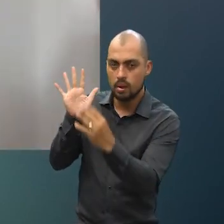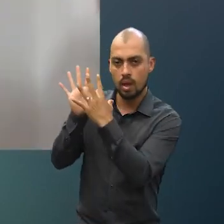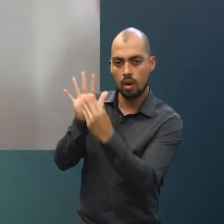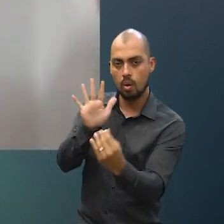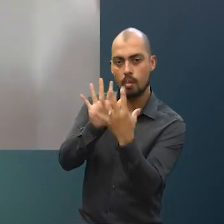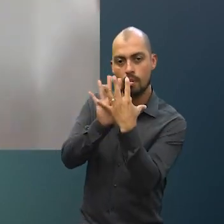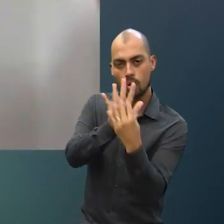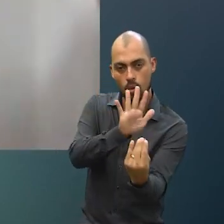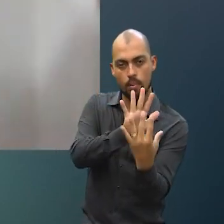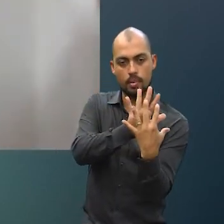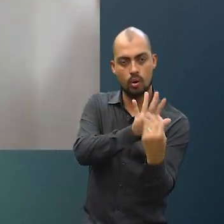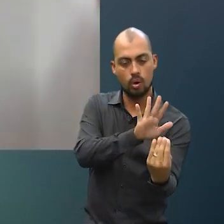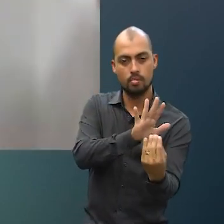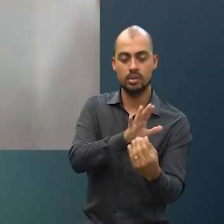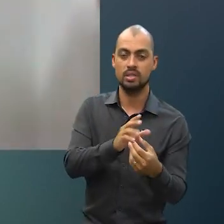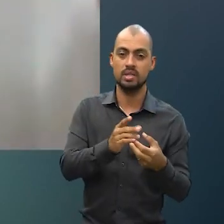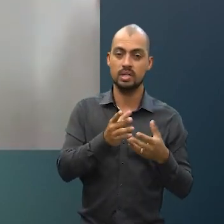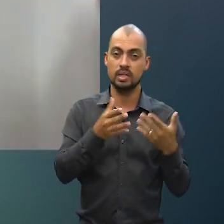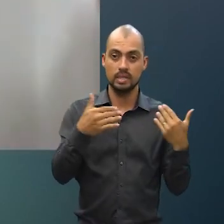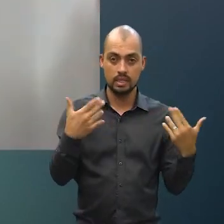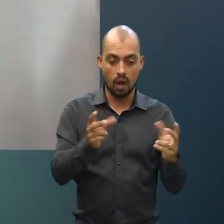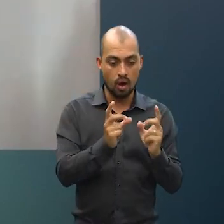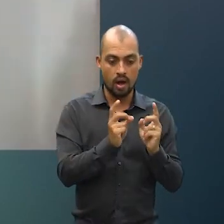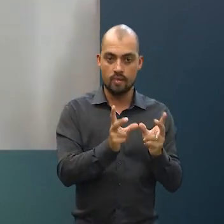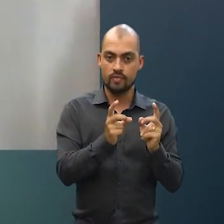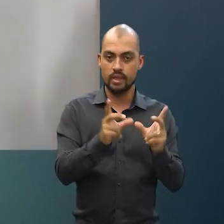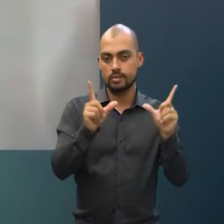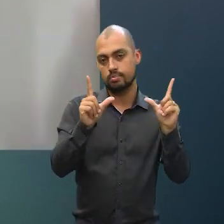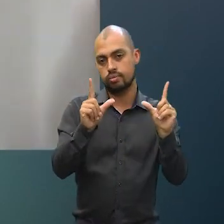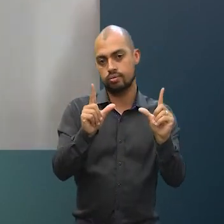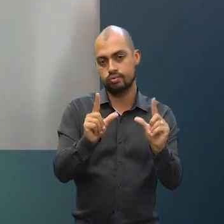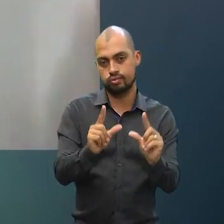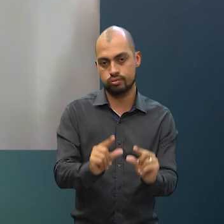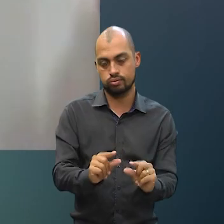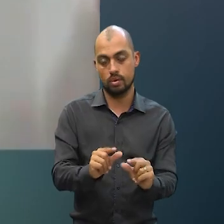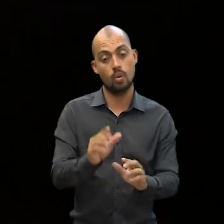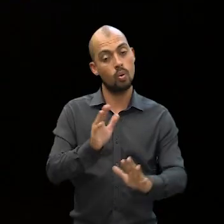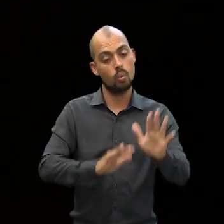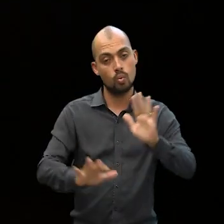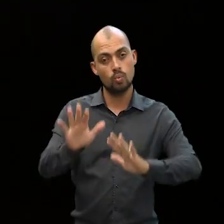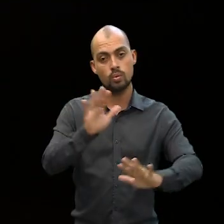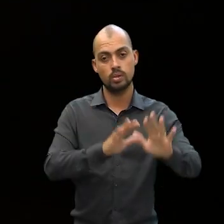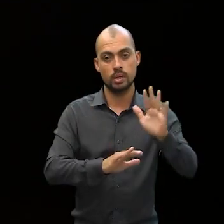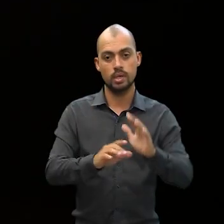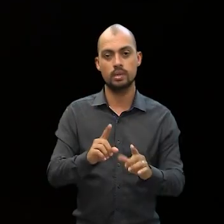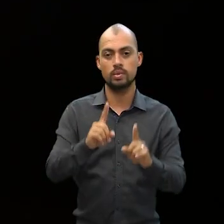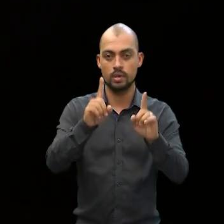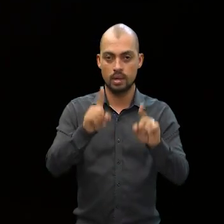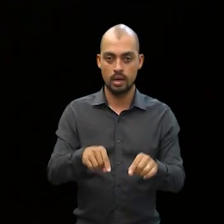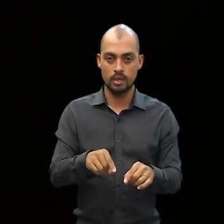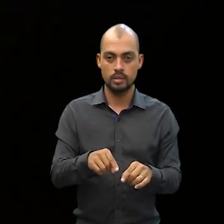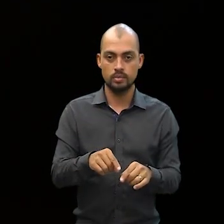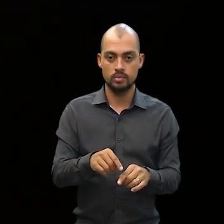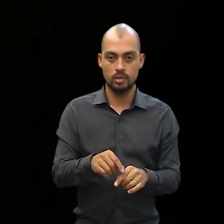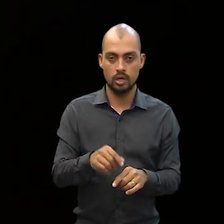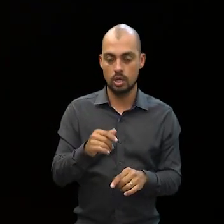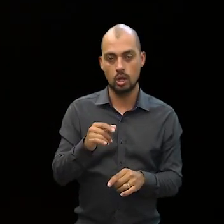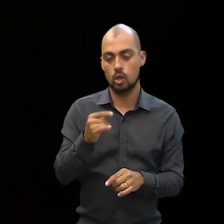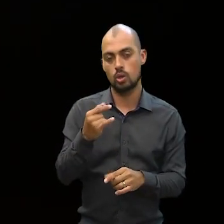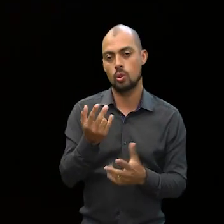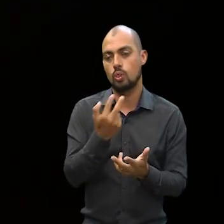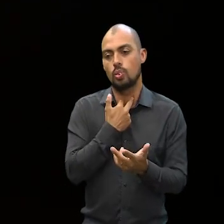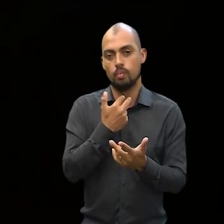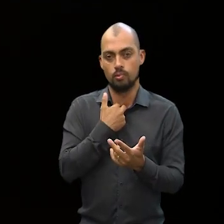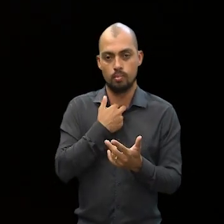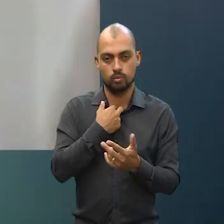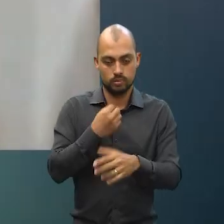queda também, né, nas vendas vai ser bastante rápida, né? Então, o cuidado que você tem que ter, assim, você não pode ter um apego